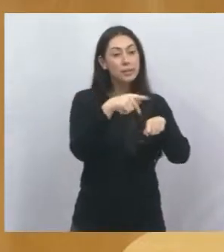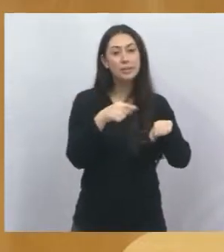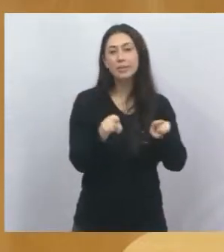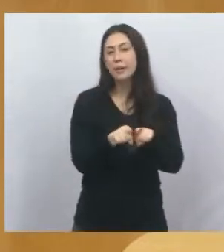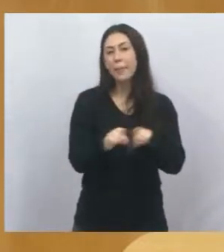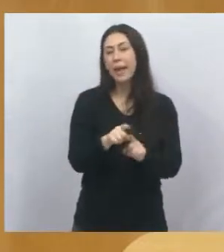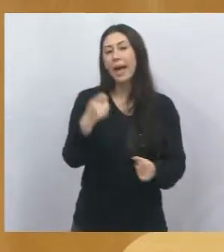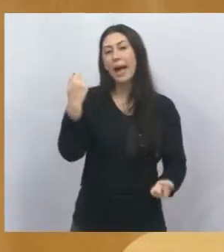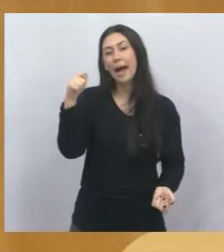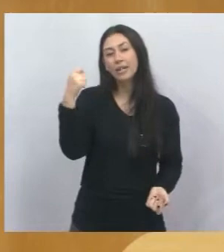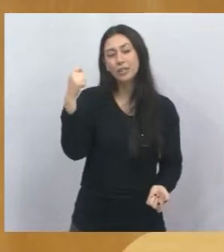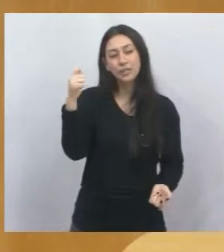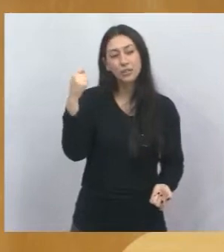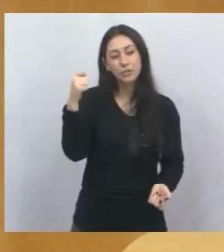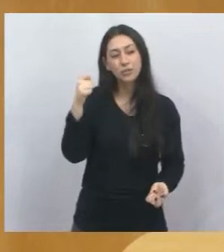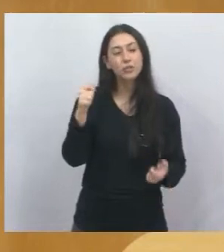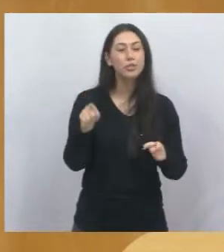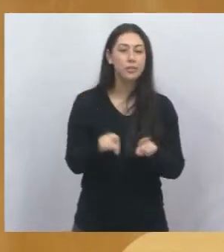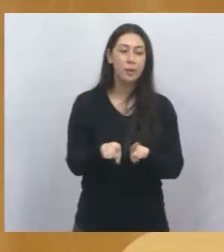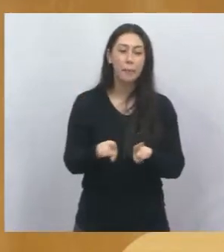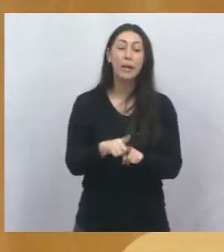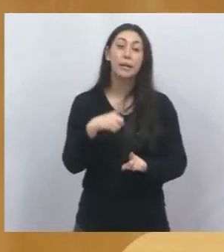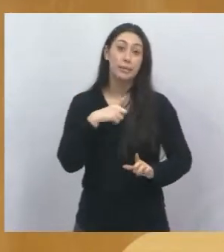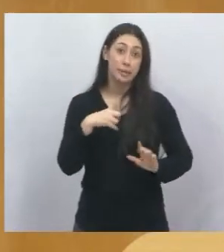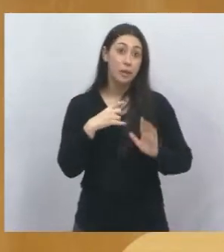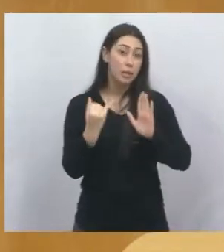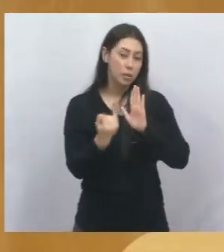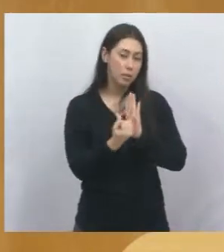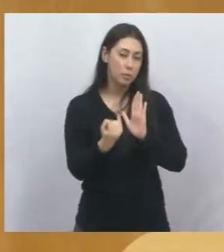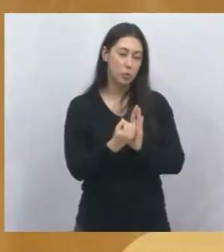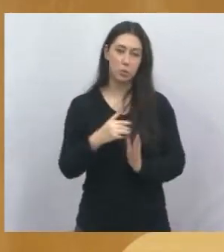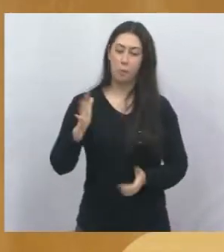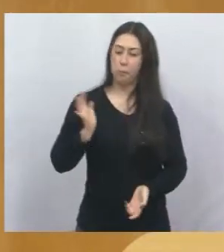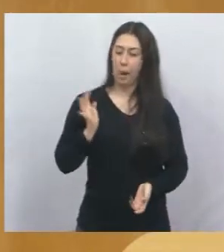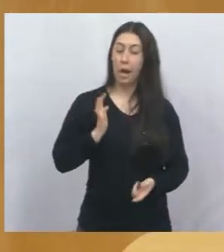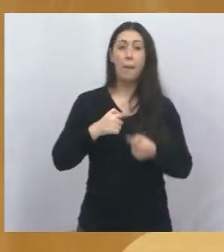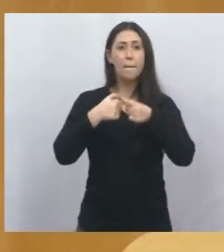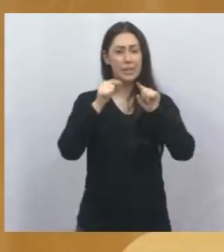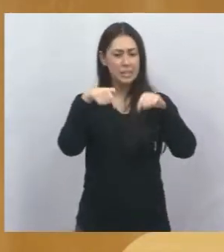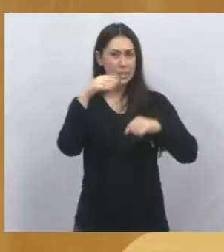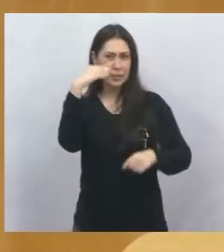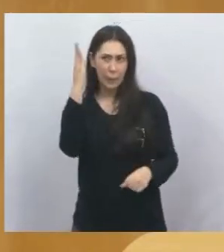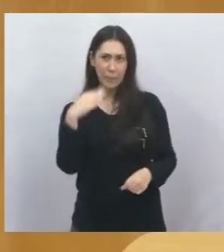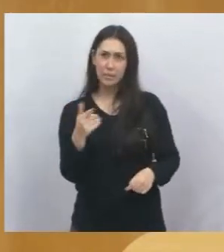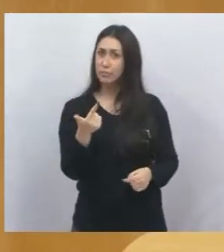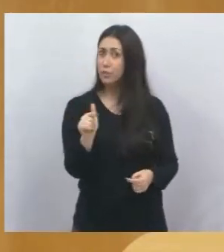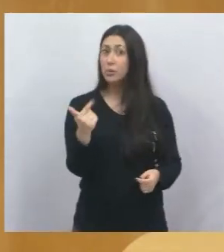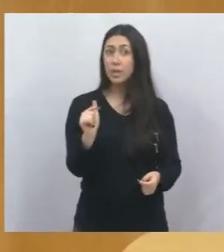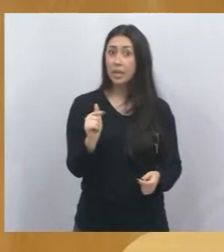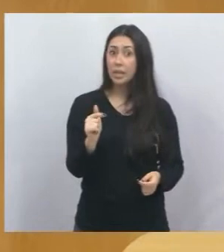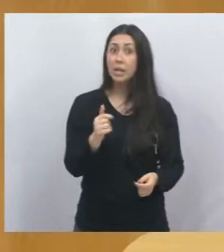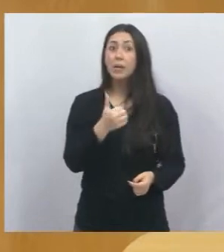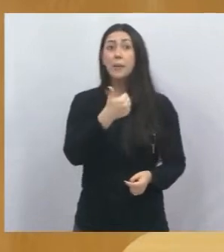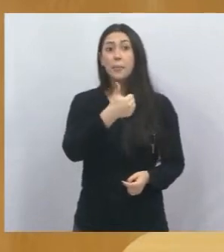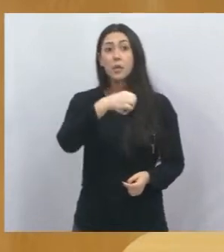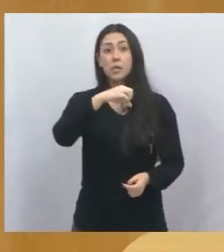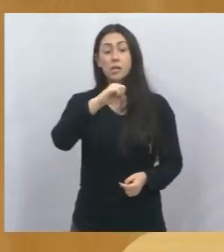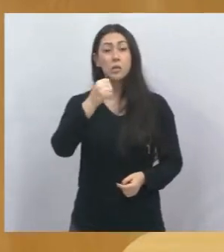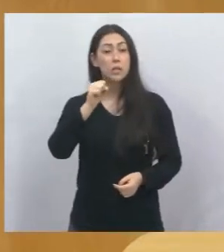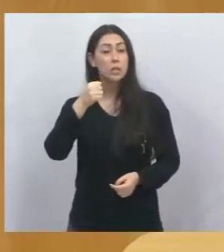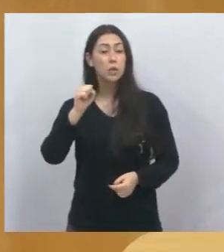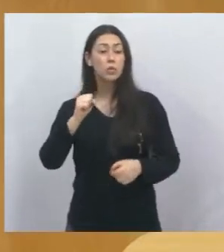a Argentina, tem imposto sobre grandes fortunas. O Brasil não. Desde 88 está na